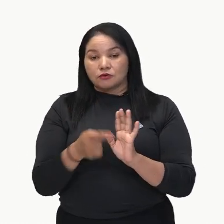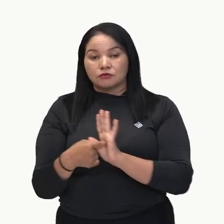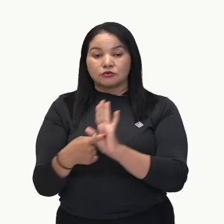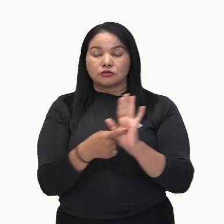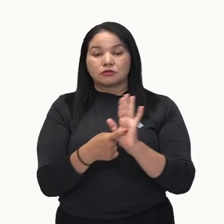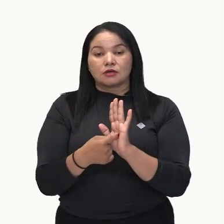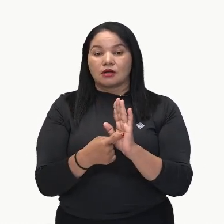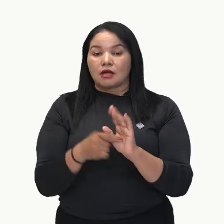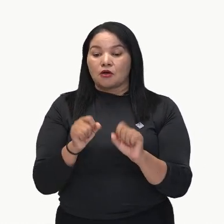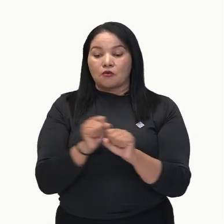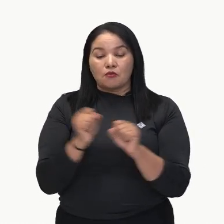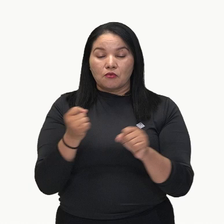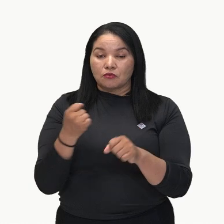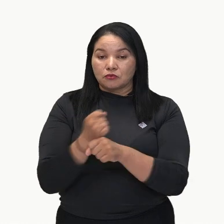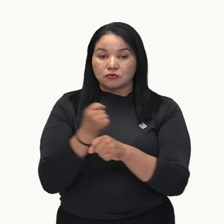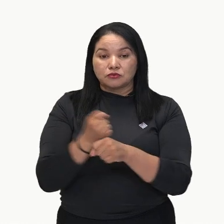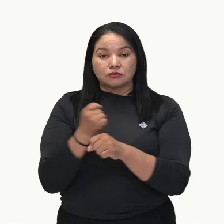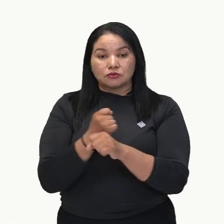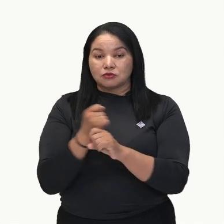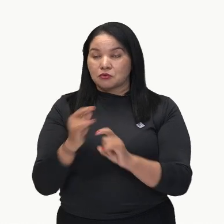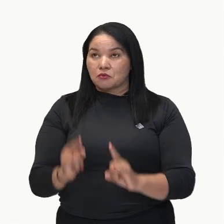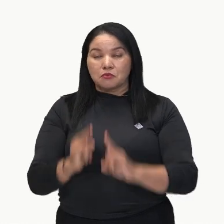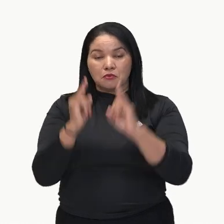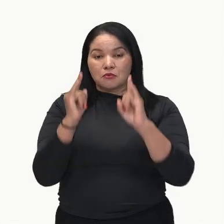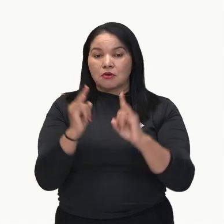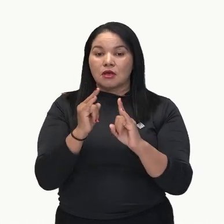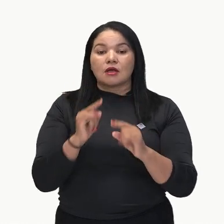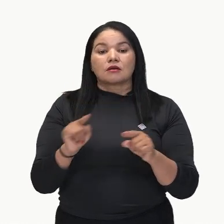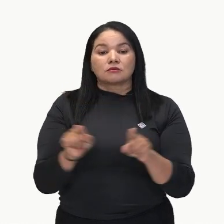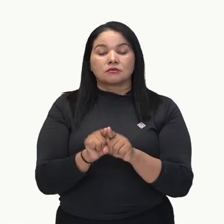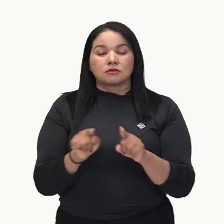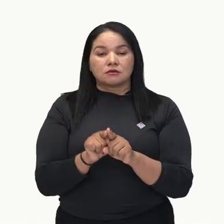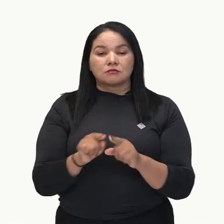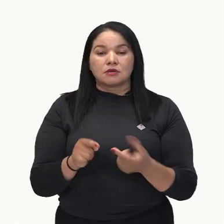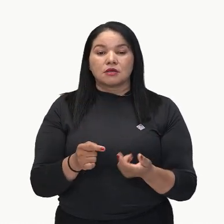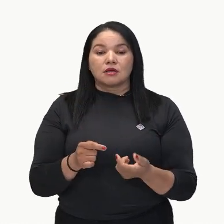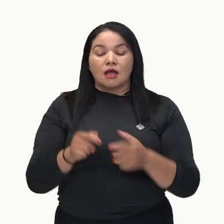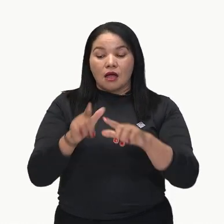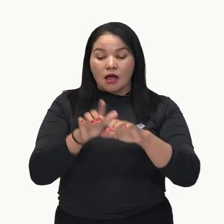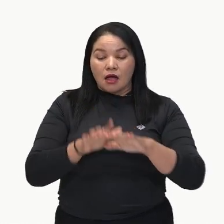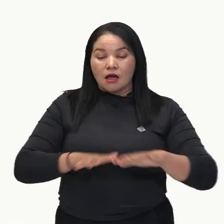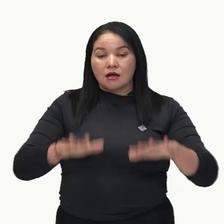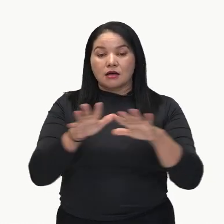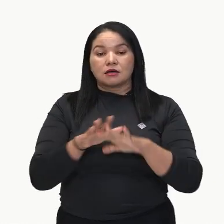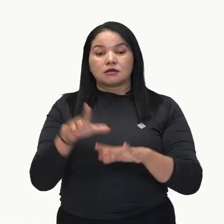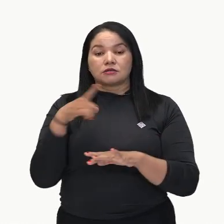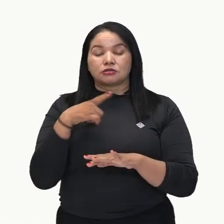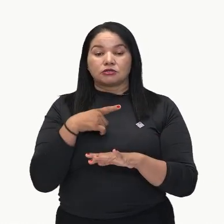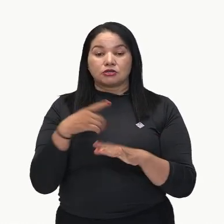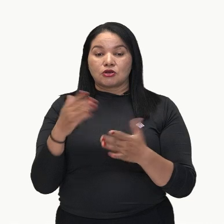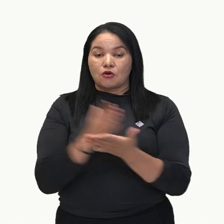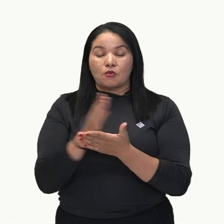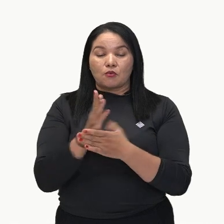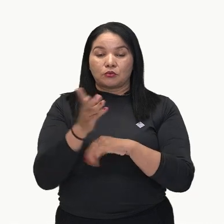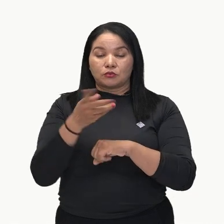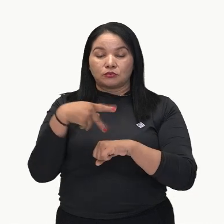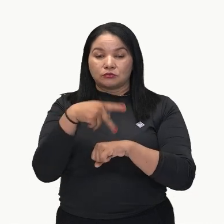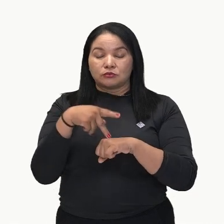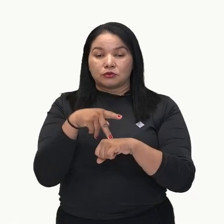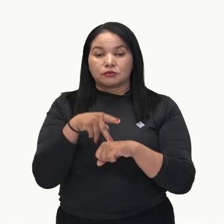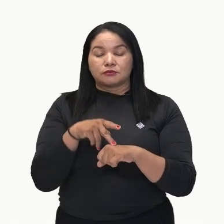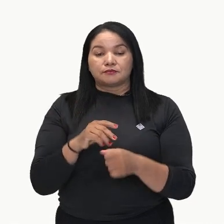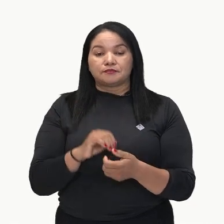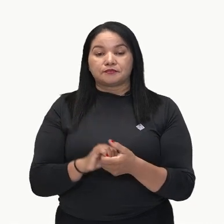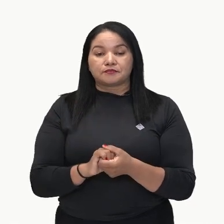grandes construções, arranha-céus, né? Então, essa região também vai existir alguns países por conta